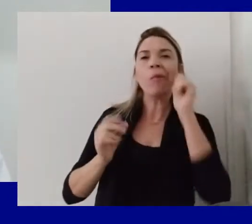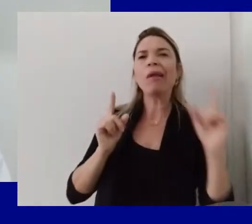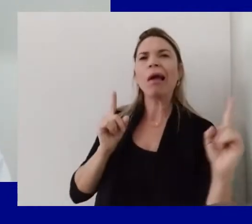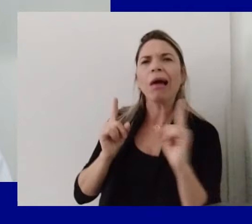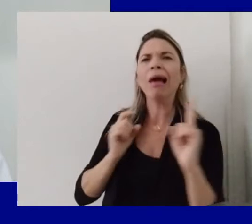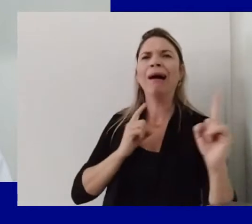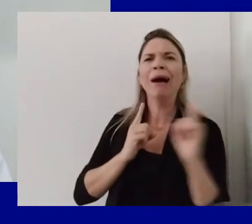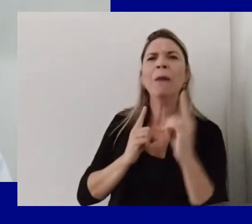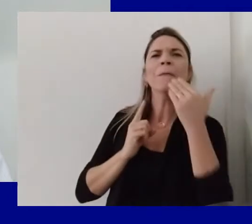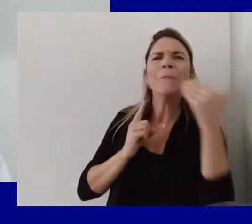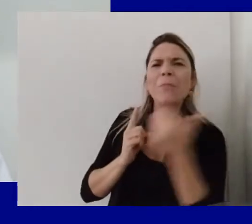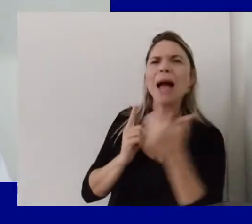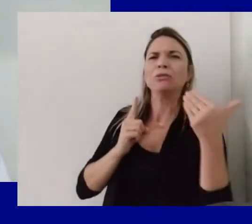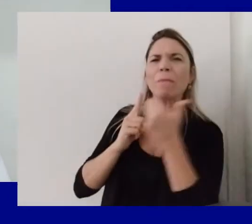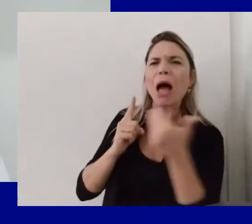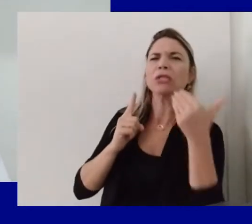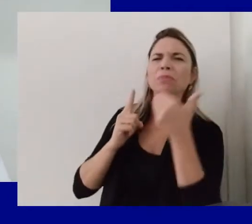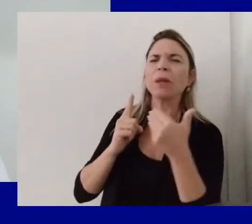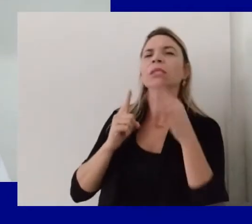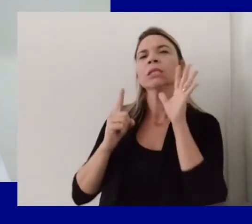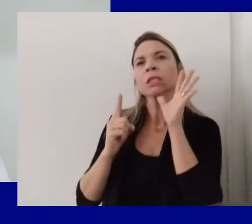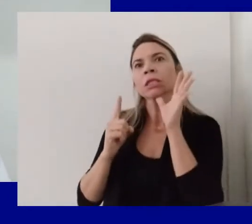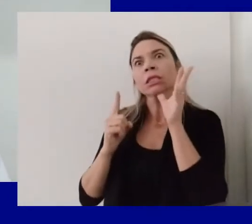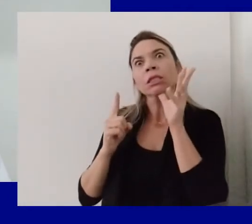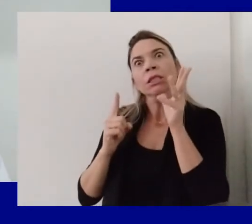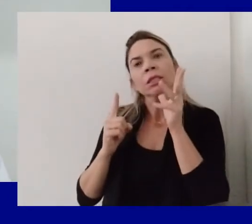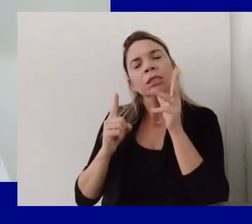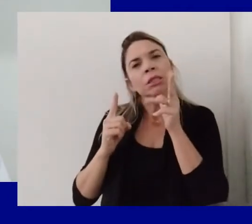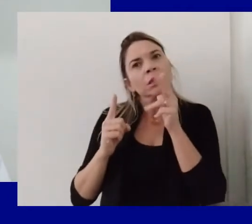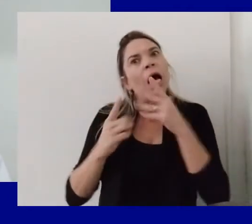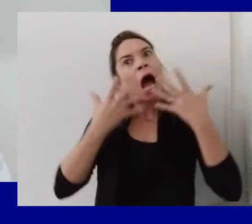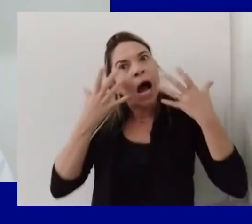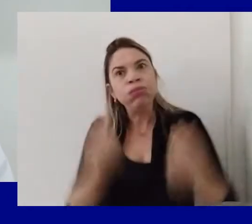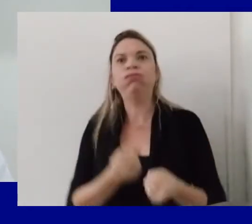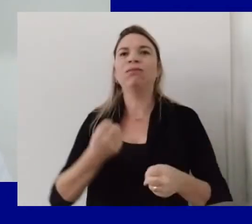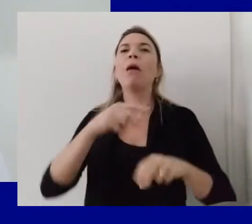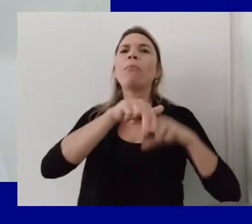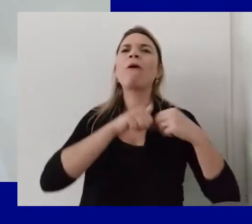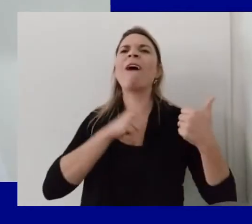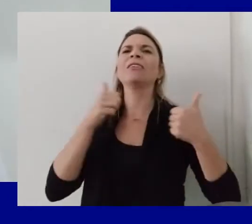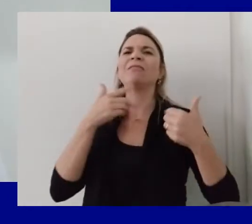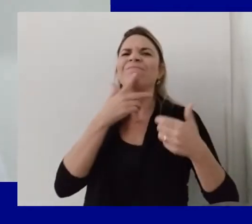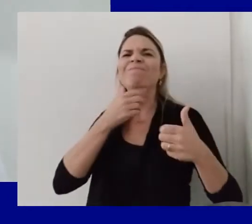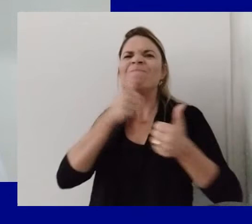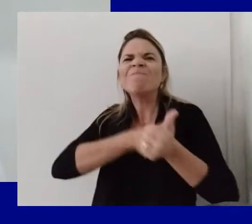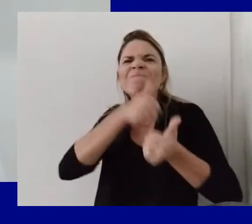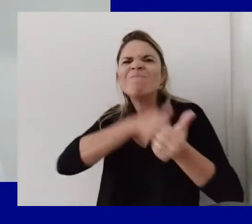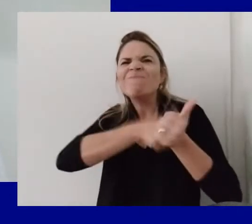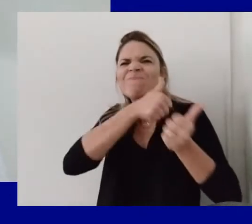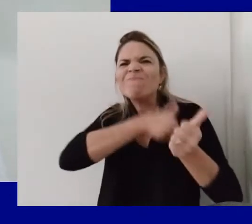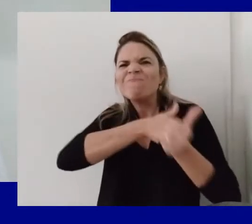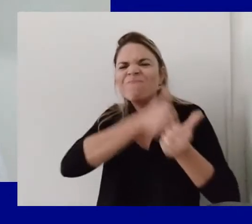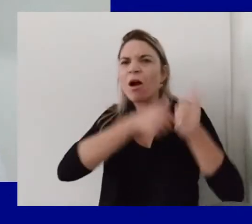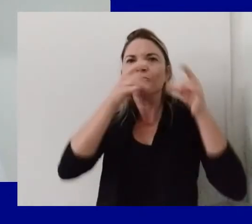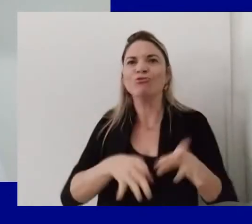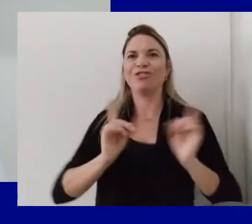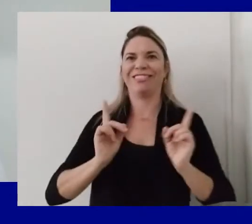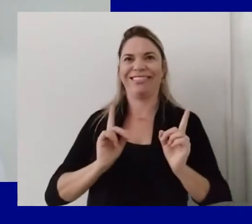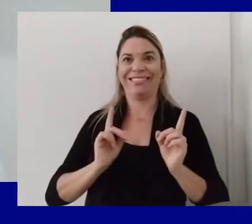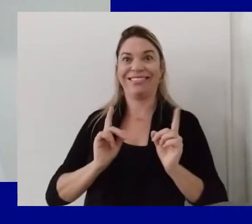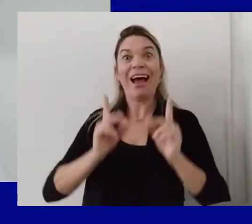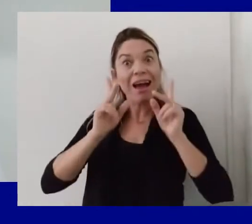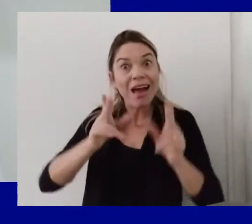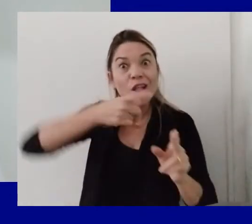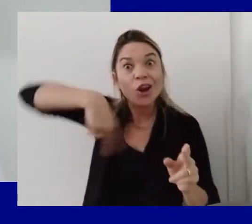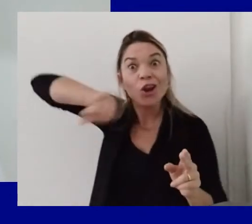demorada. Parece que é demorada, é o que Jesus disse. E muitos de nós, muitas vezes, oramos